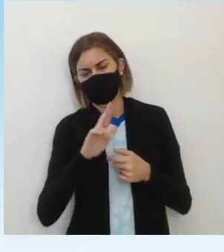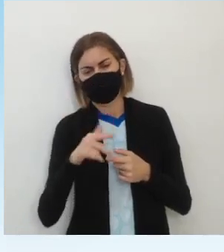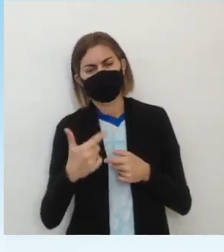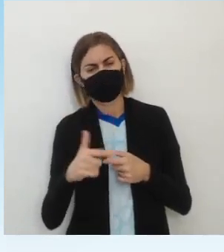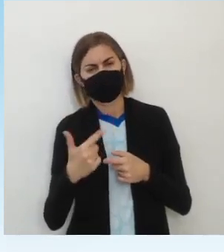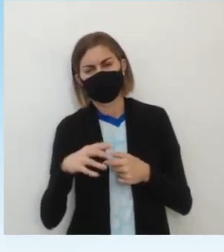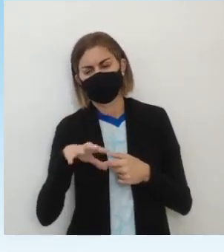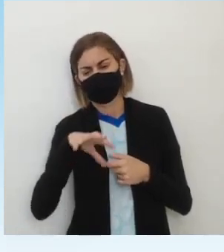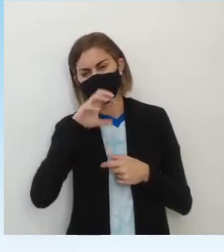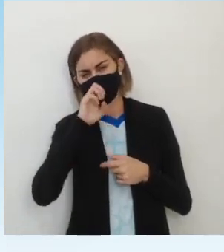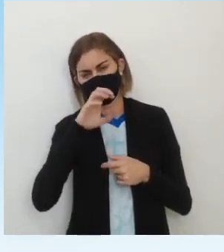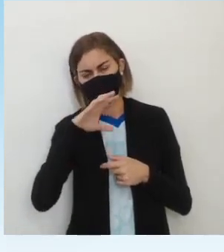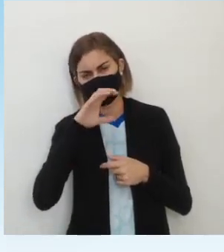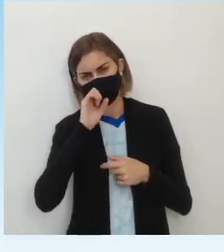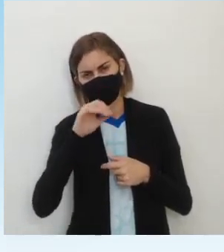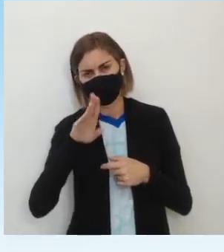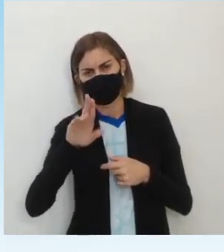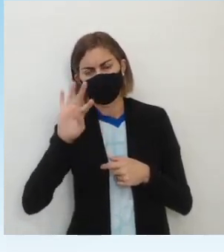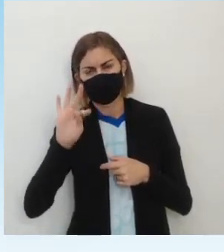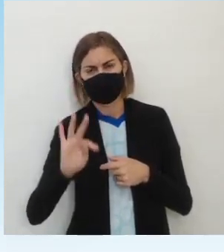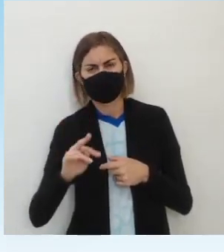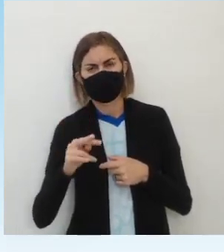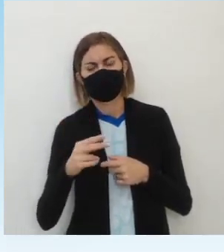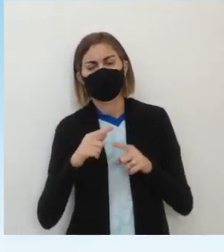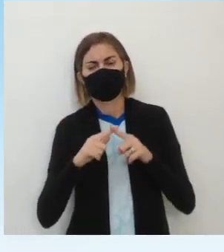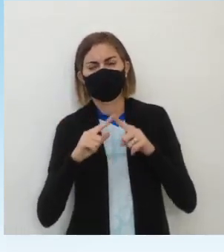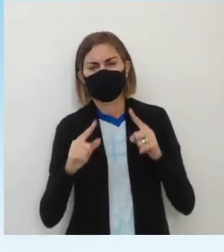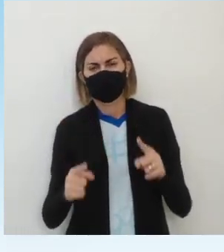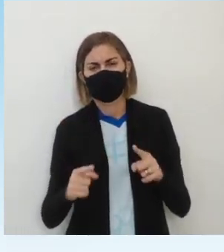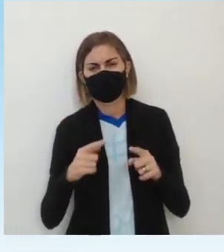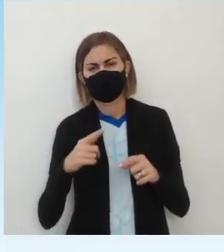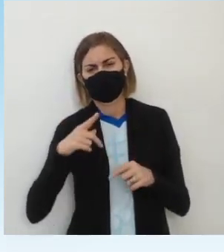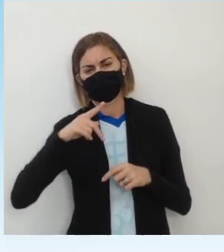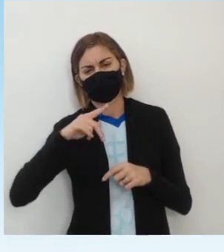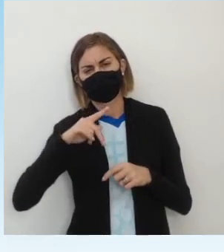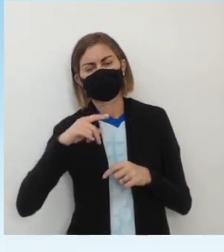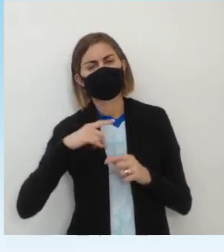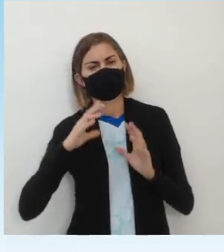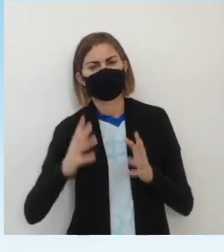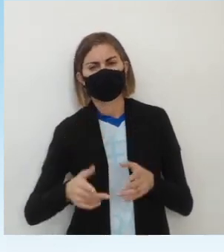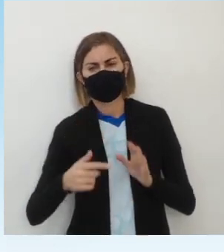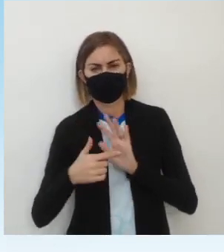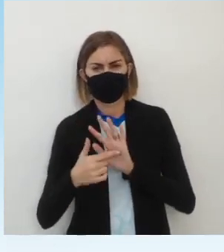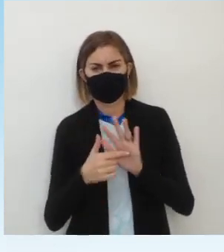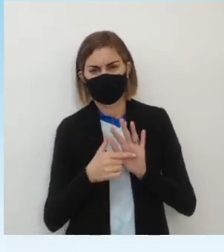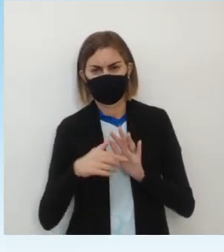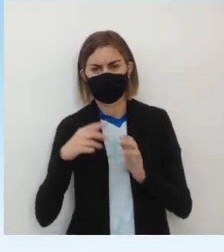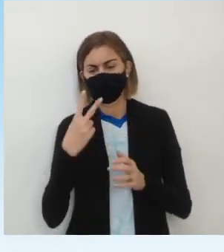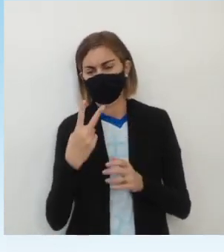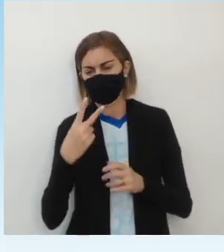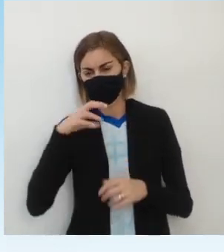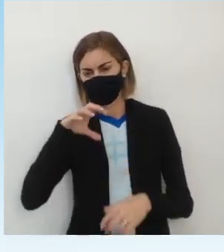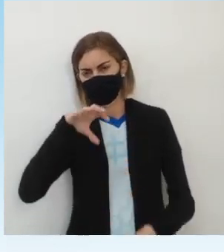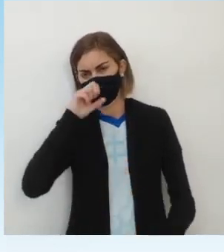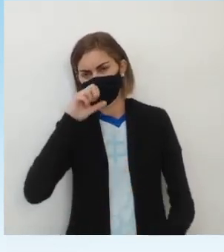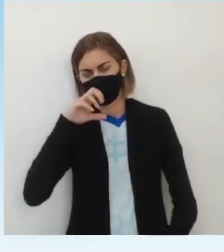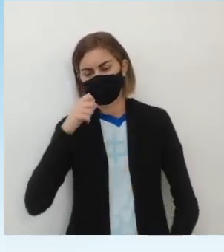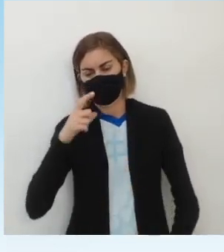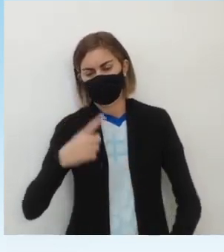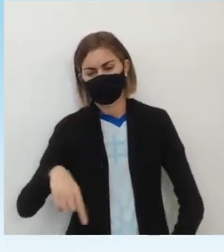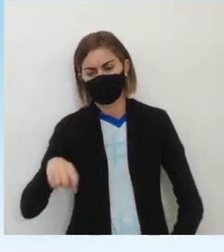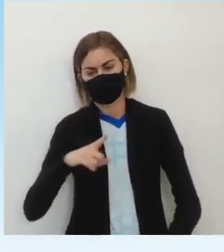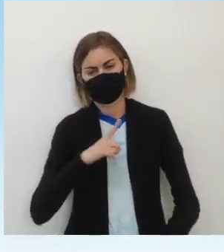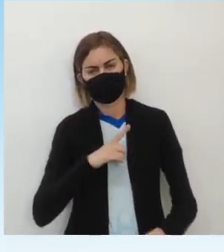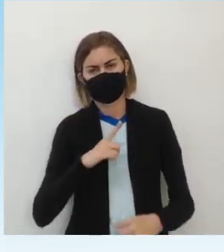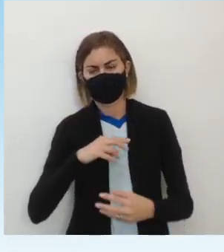temos oxigênio no But2eno, mas no produto já aparecem 2 oxigênios. Então, o que nós